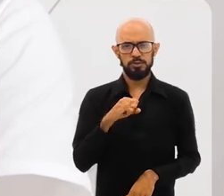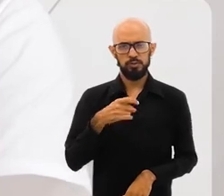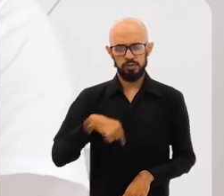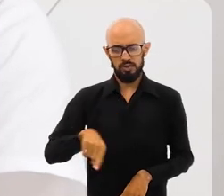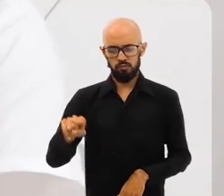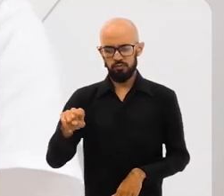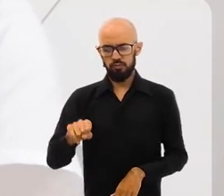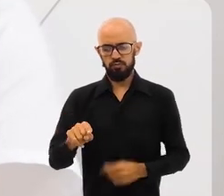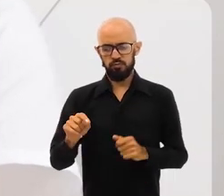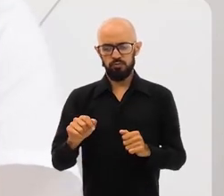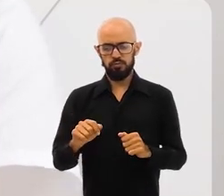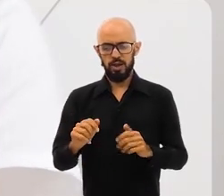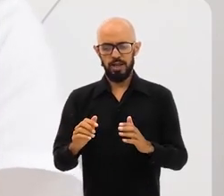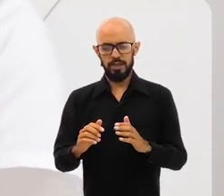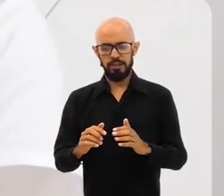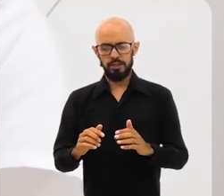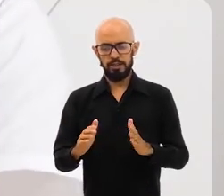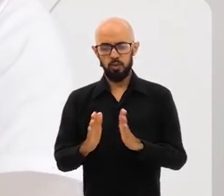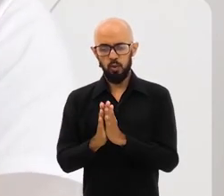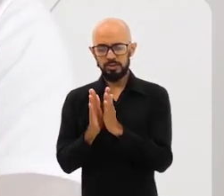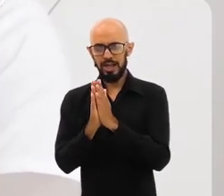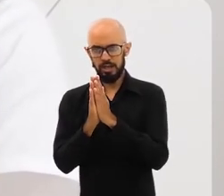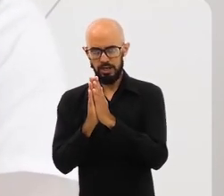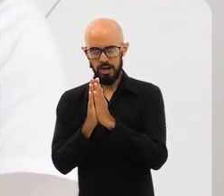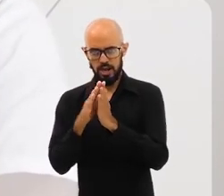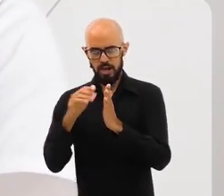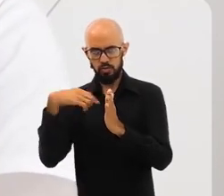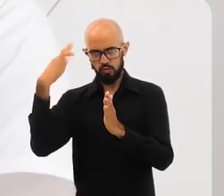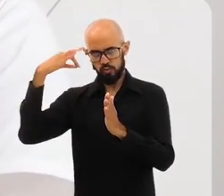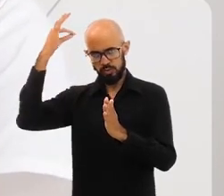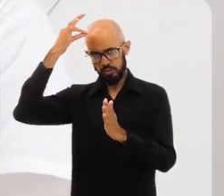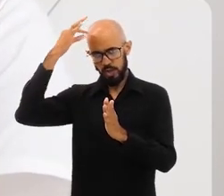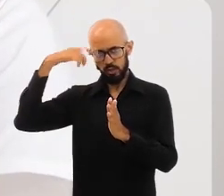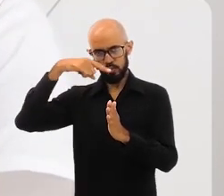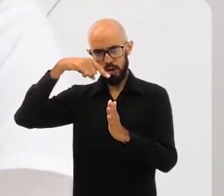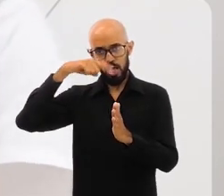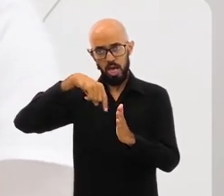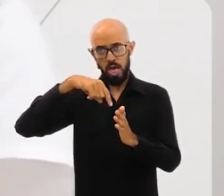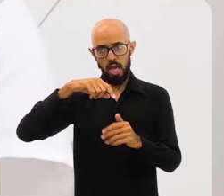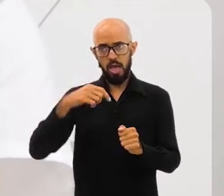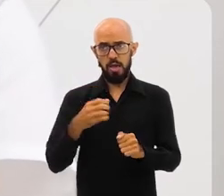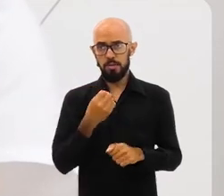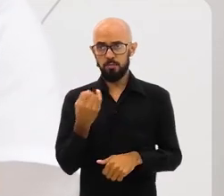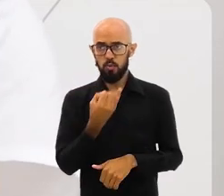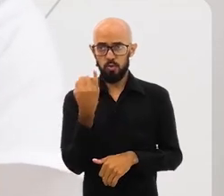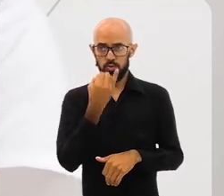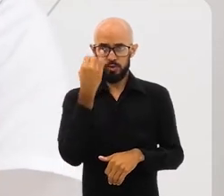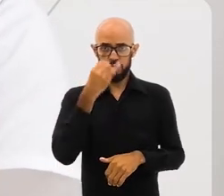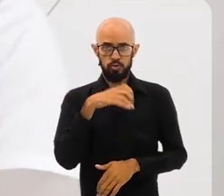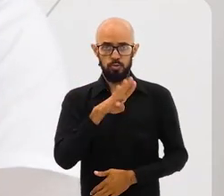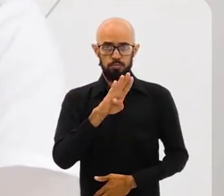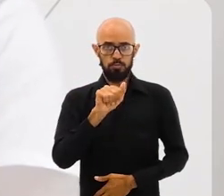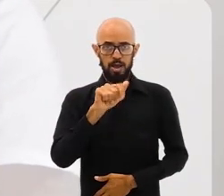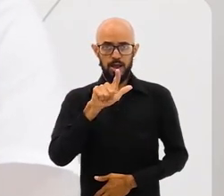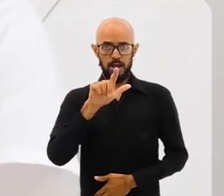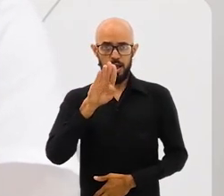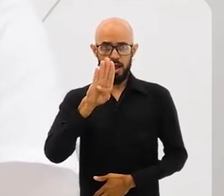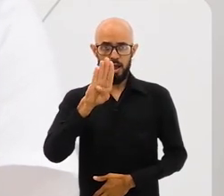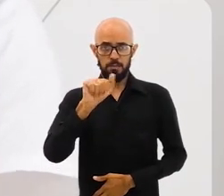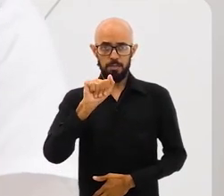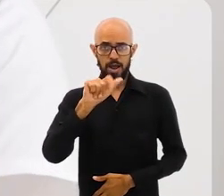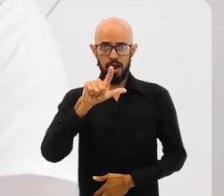quando você vai consagração santo é ideal é ideal e até respeitoso que o seu uma bala ou se